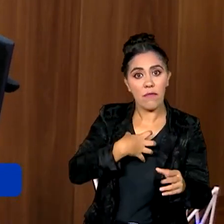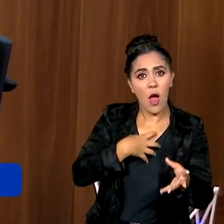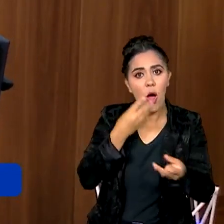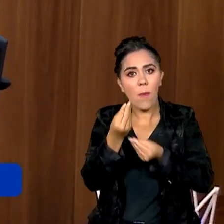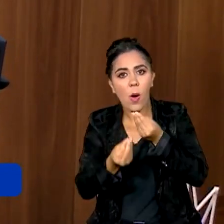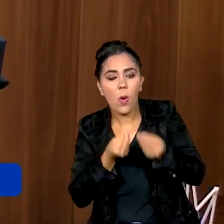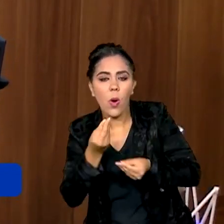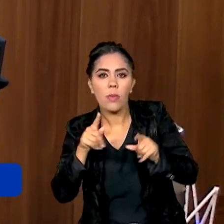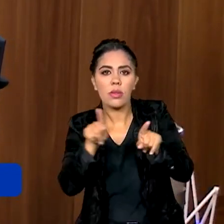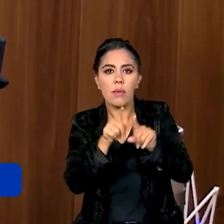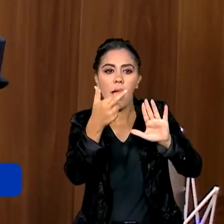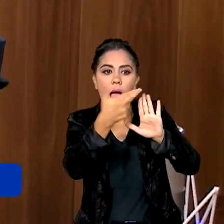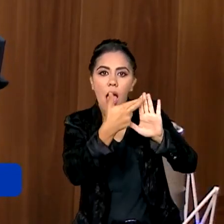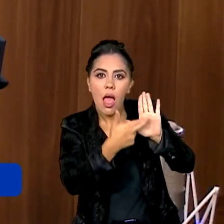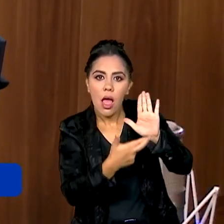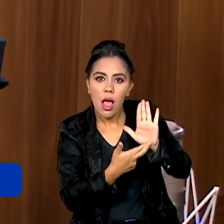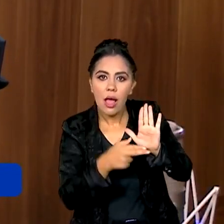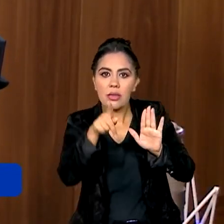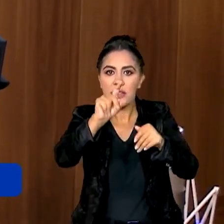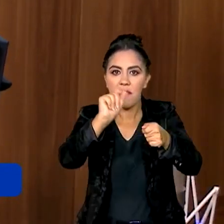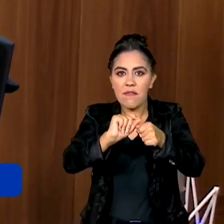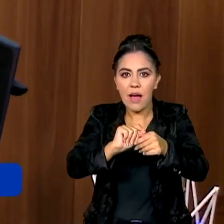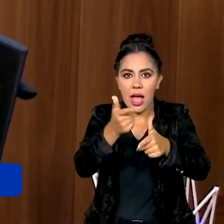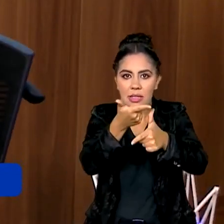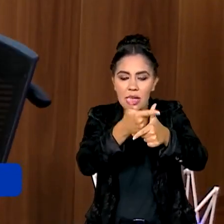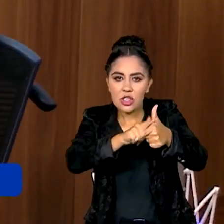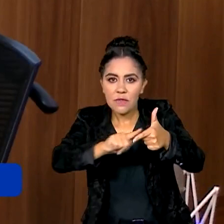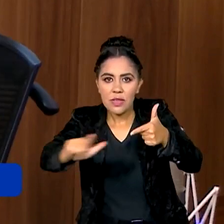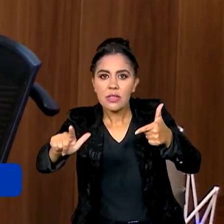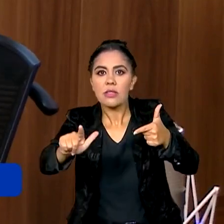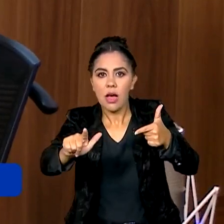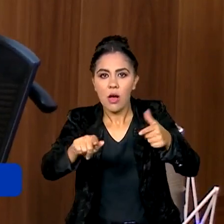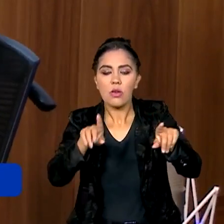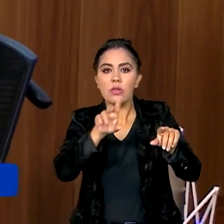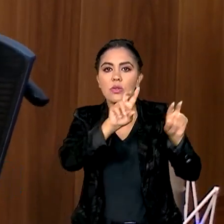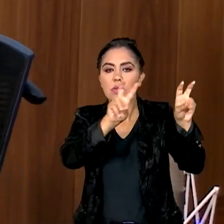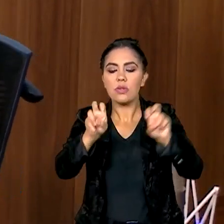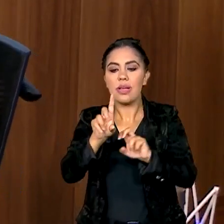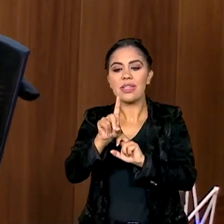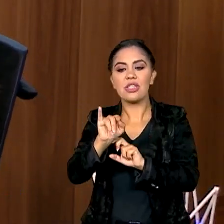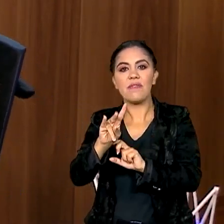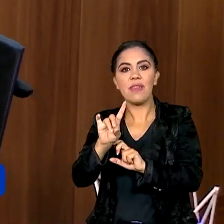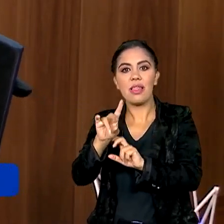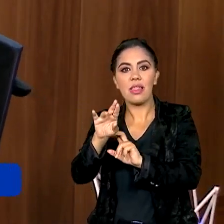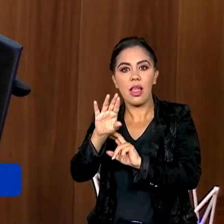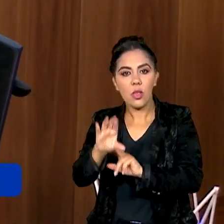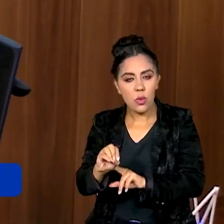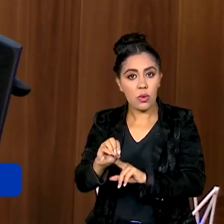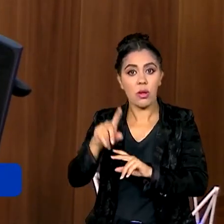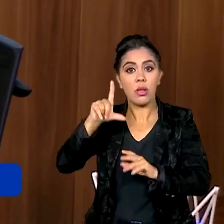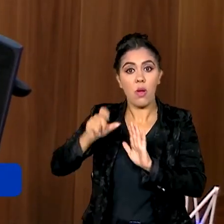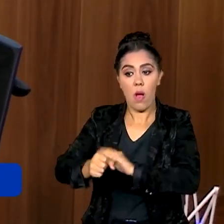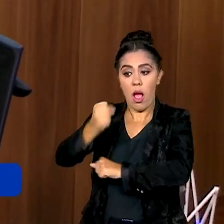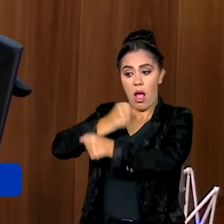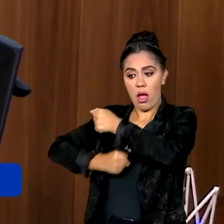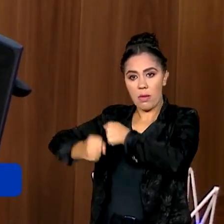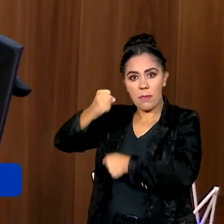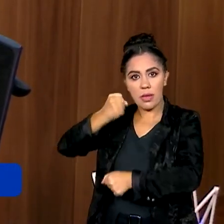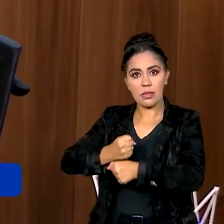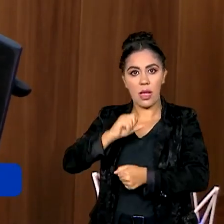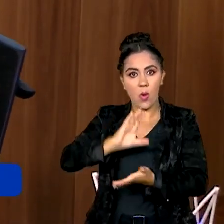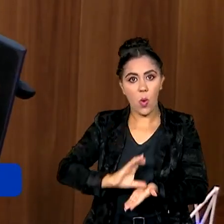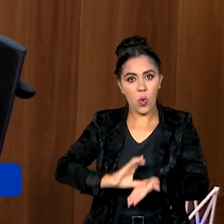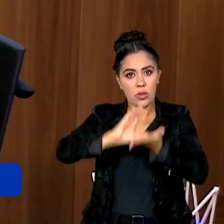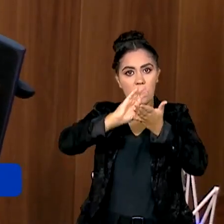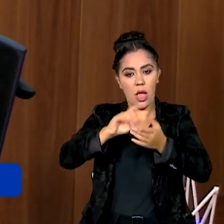de divisão dos dividendos, ela foi definida no início do ano passado pelo Conselho de Acionistas da Petrobras.